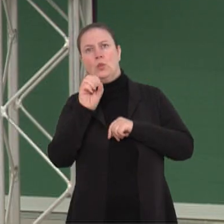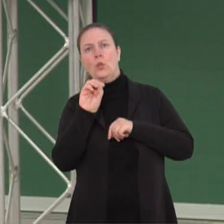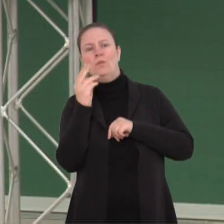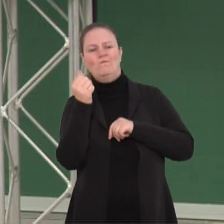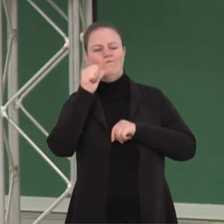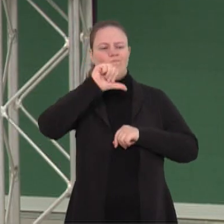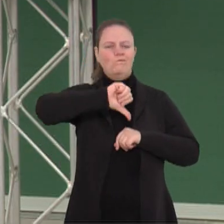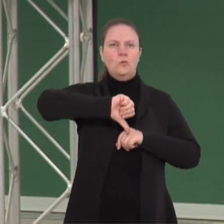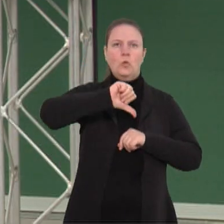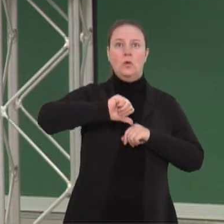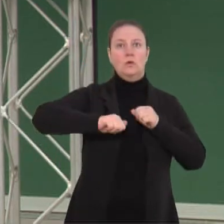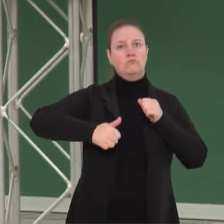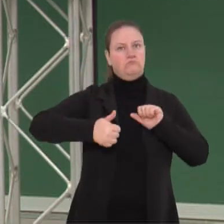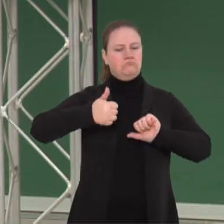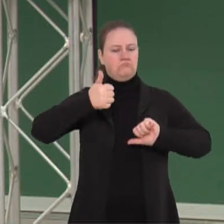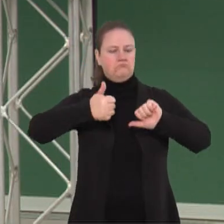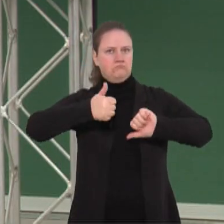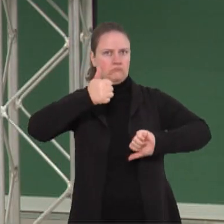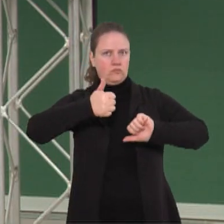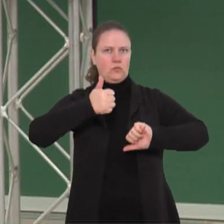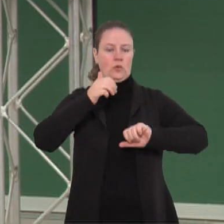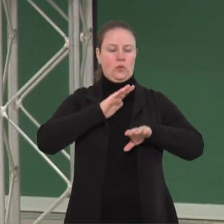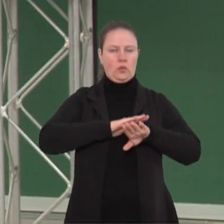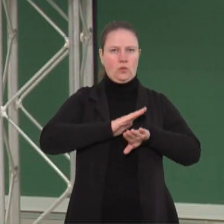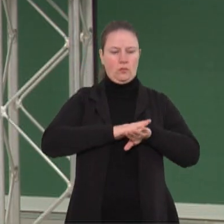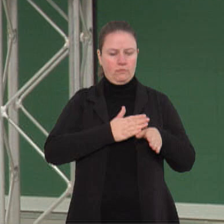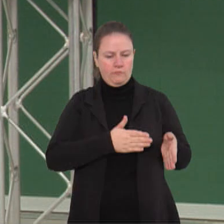no decorrer dessa aula.